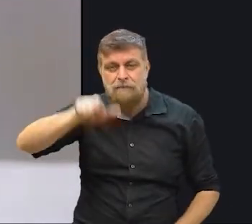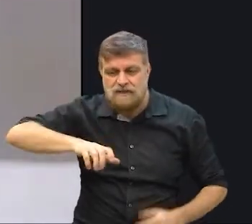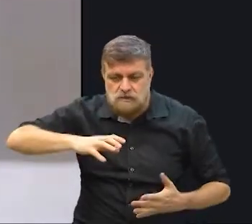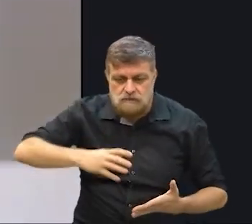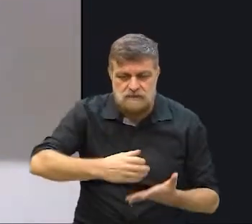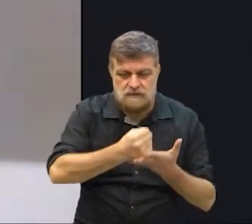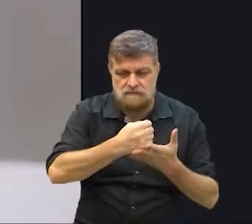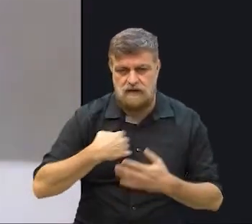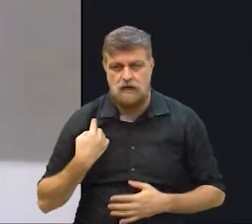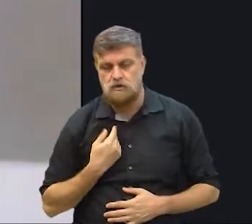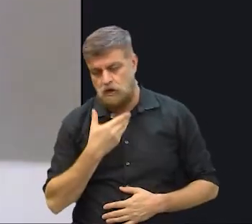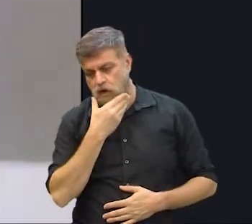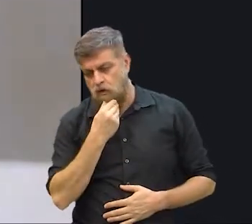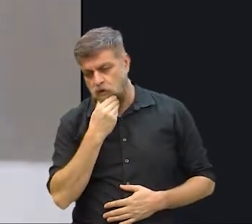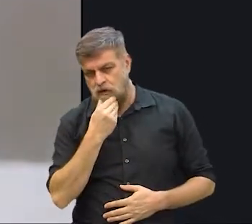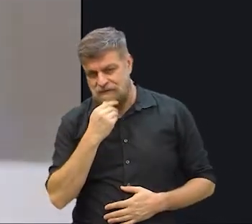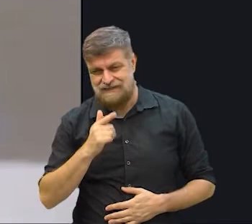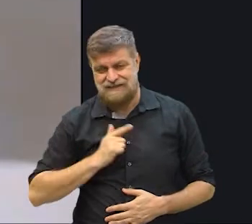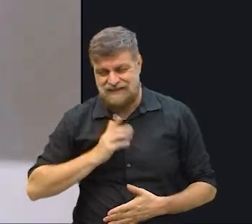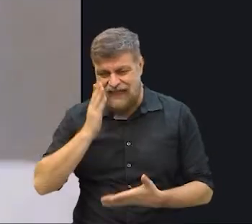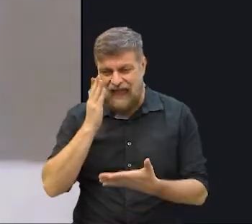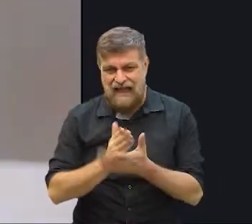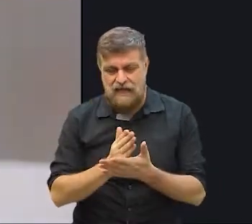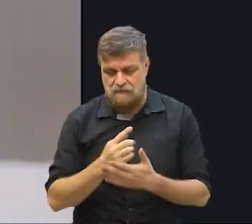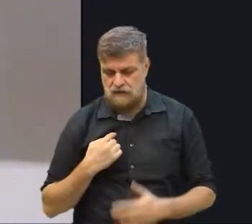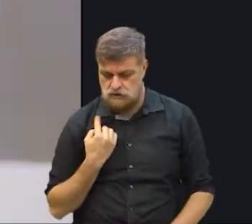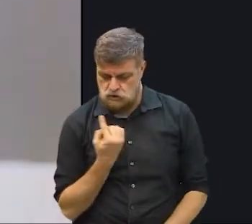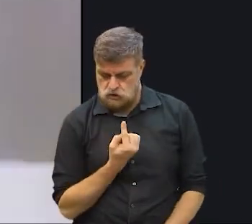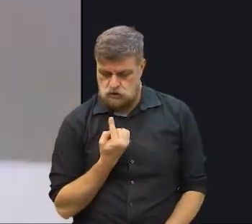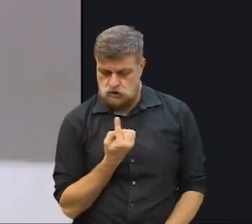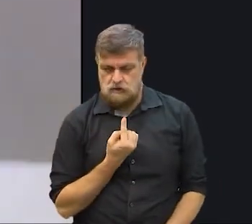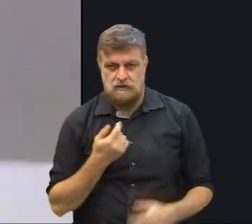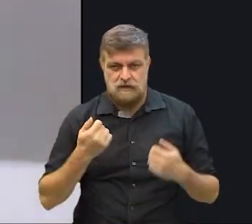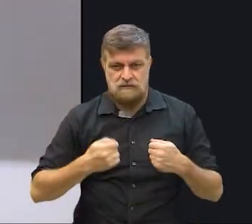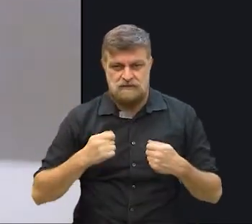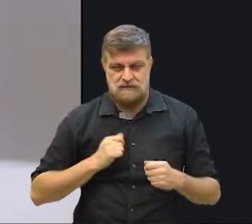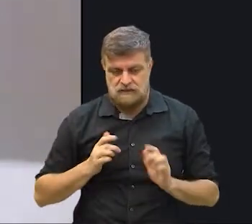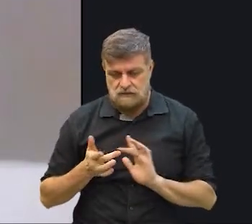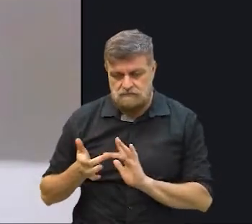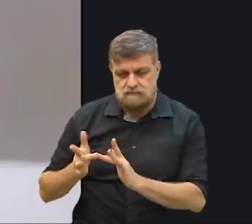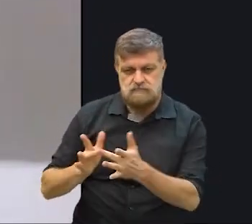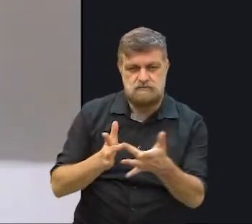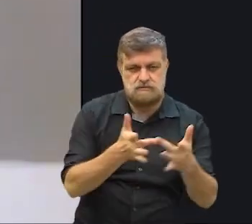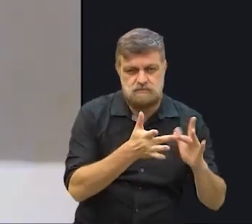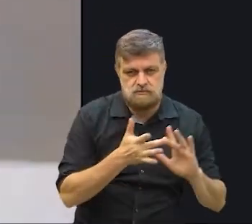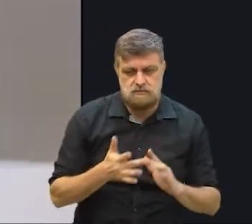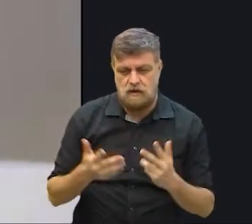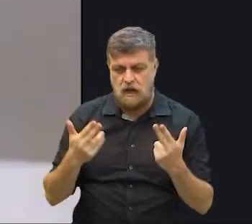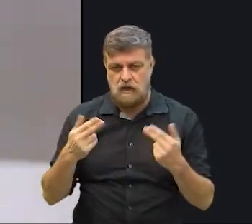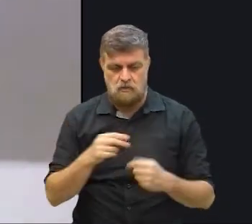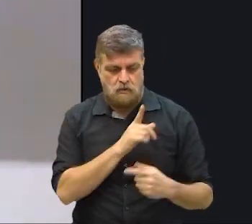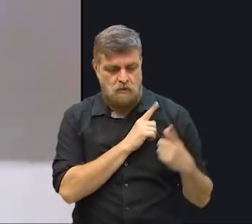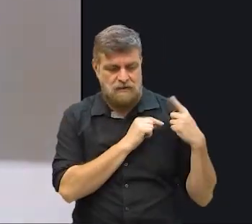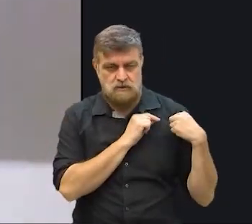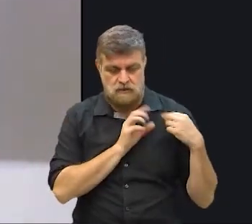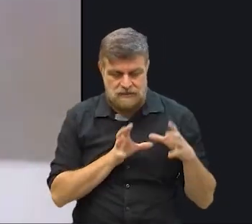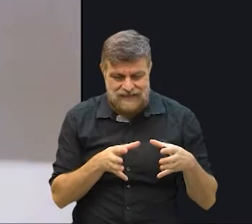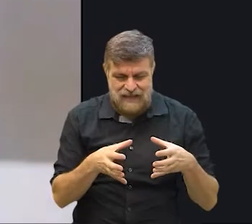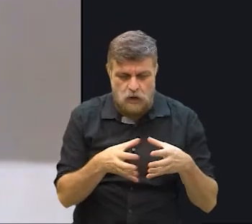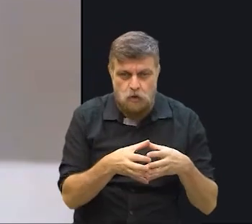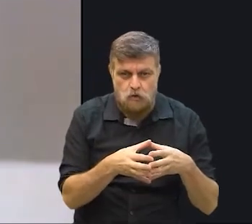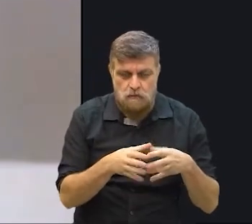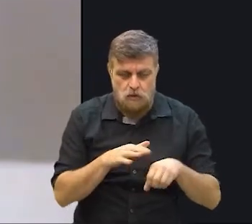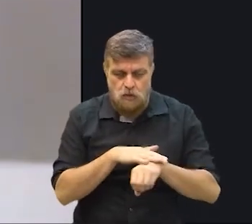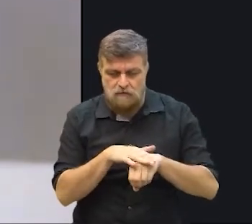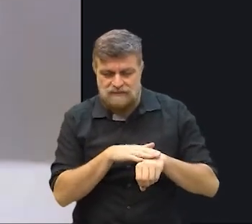uma outra pessoa. Nós, homens, temos que acabar com esse negócio de ilha. A gente precisa formar, como disse o